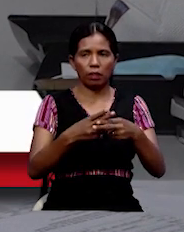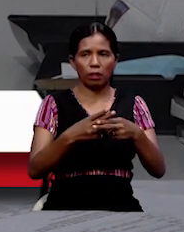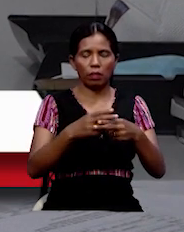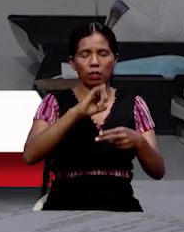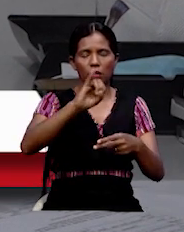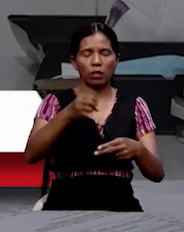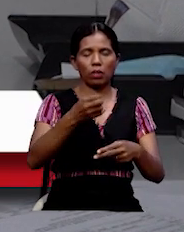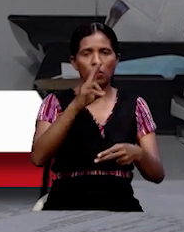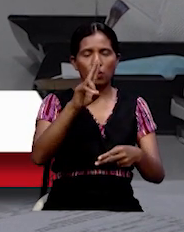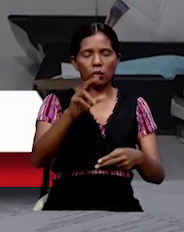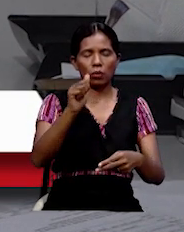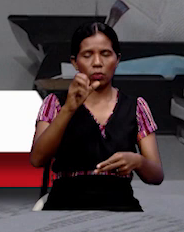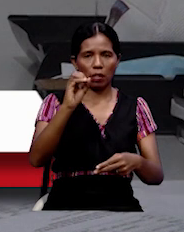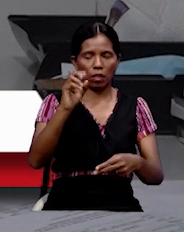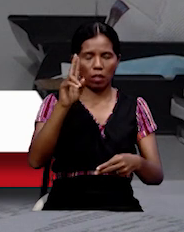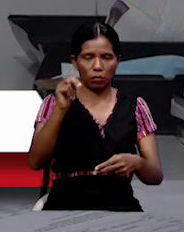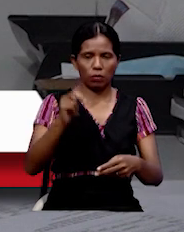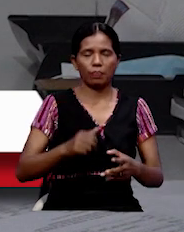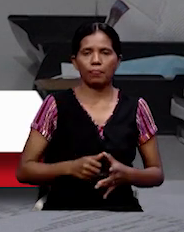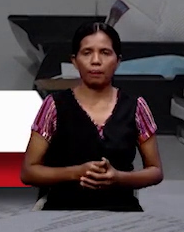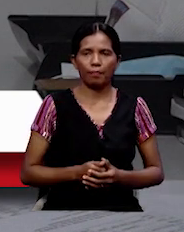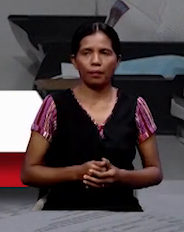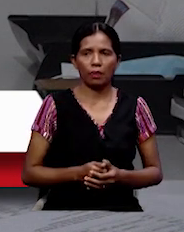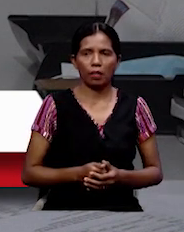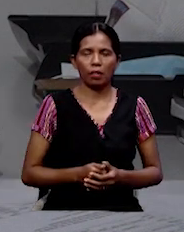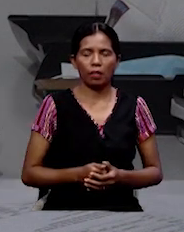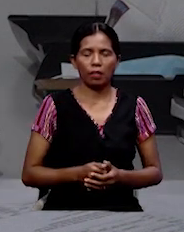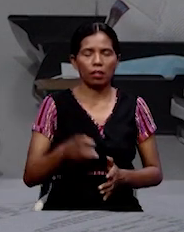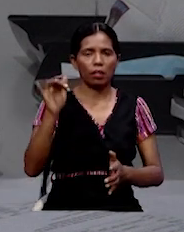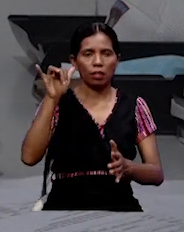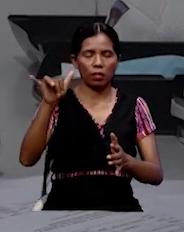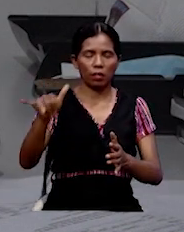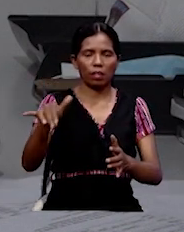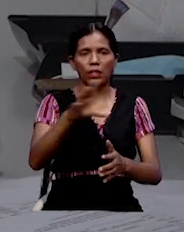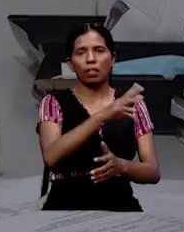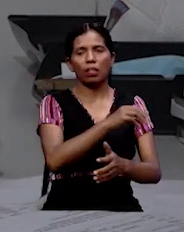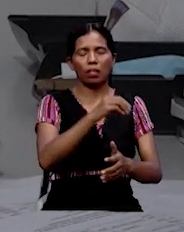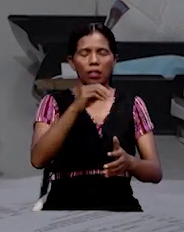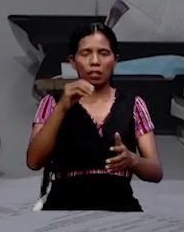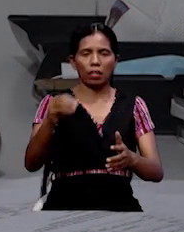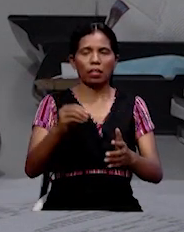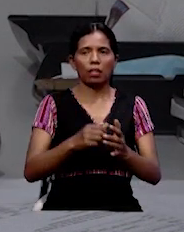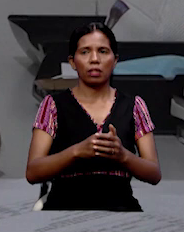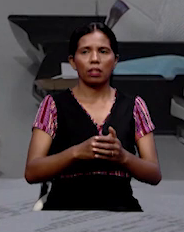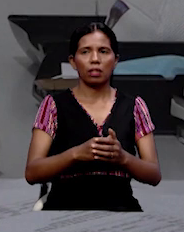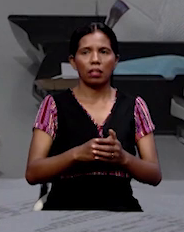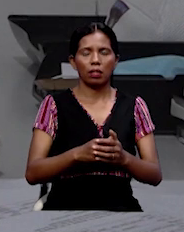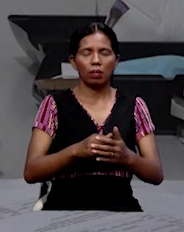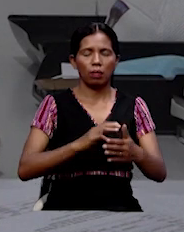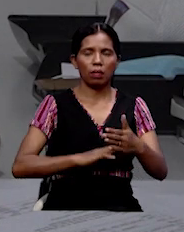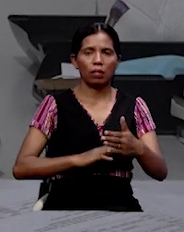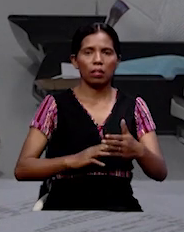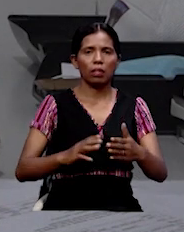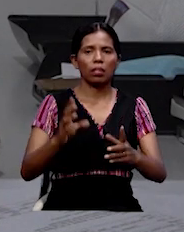João Muniz Tavares, ela é a Campo Merdeca, em Mouros, em